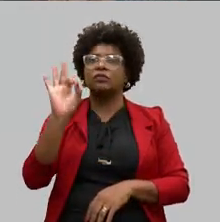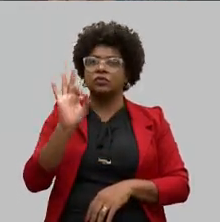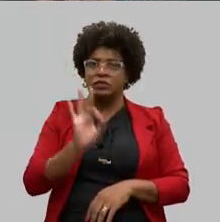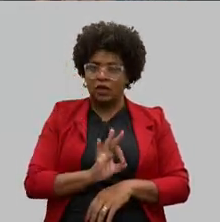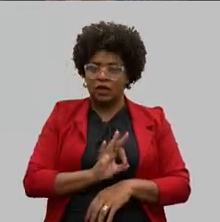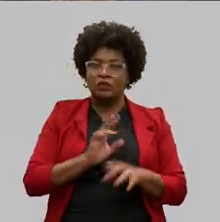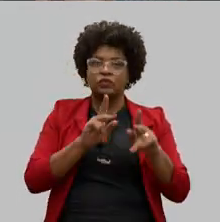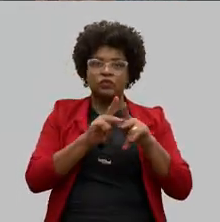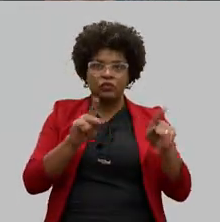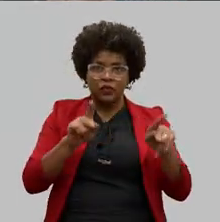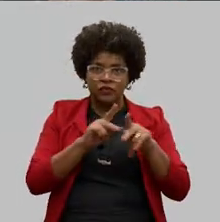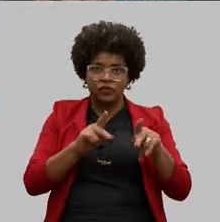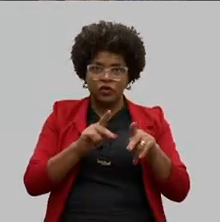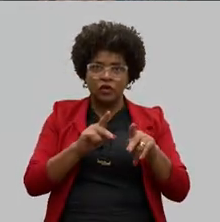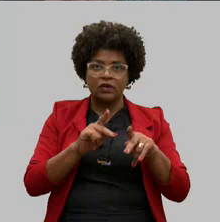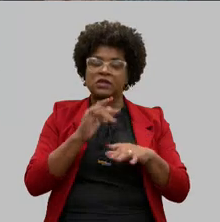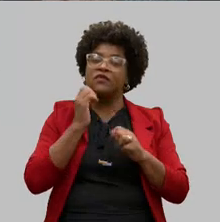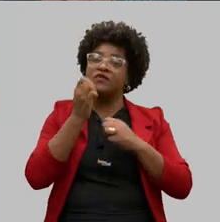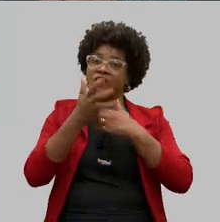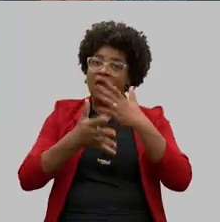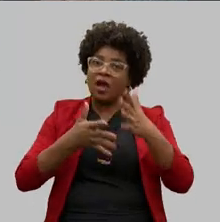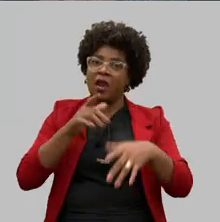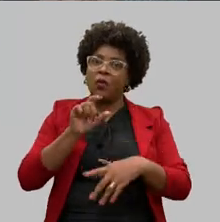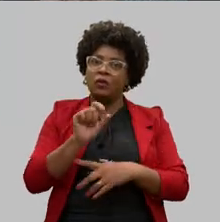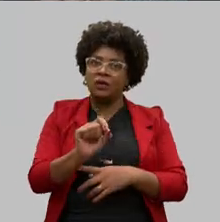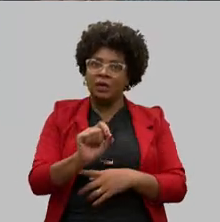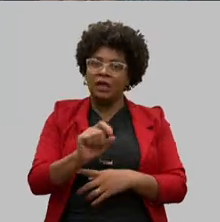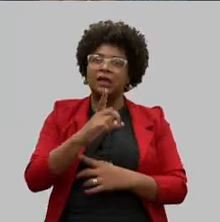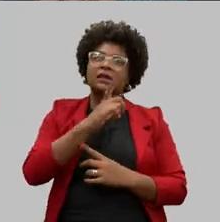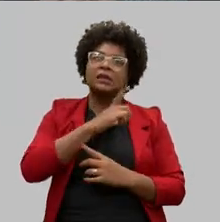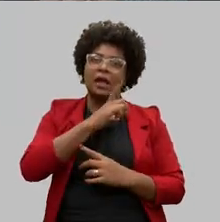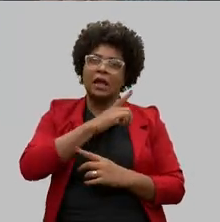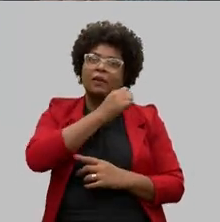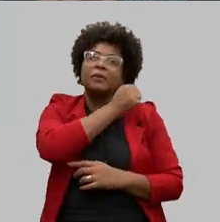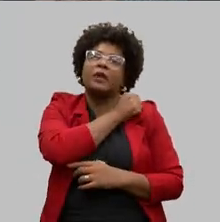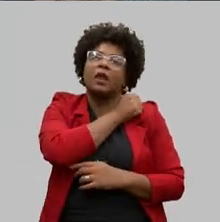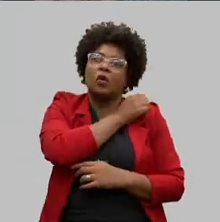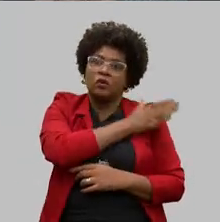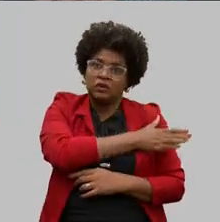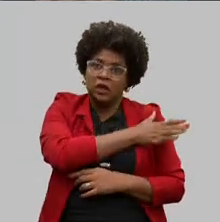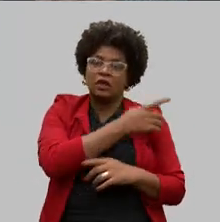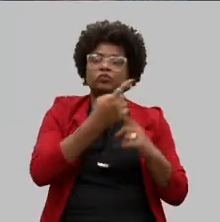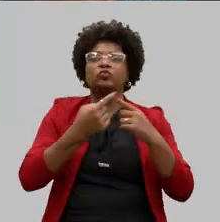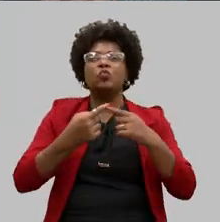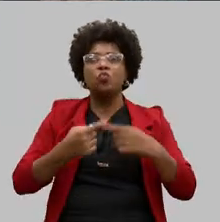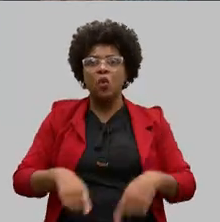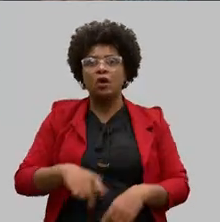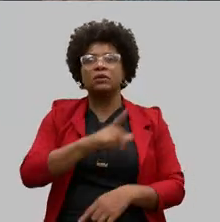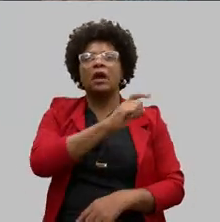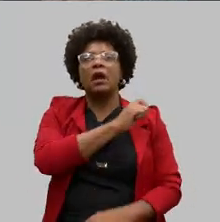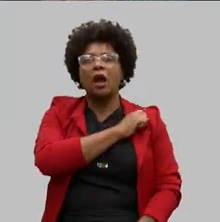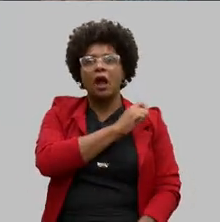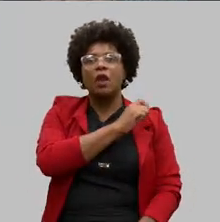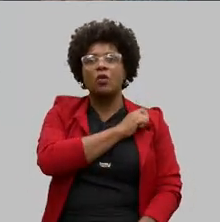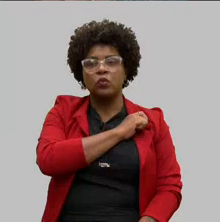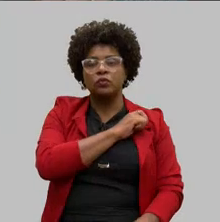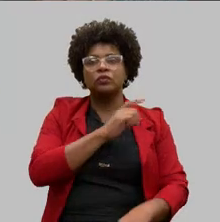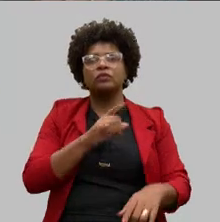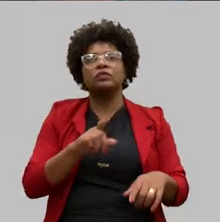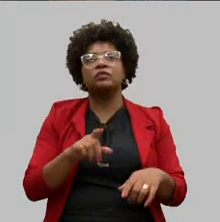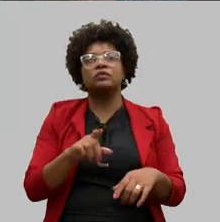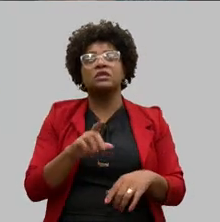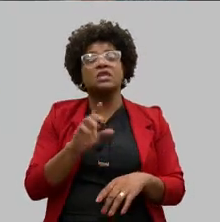professores afirmam que há preconceito contra osun e os mesmos